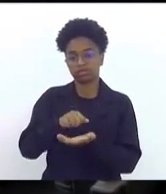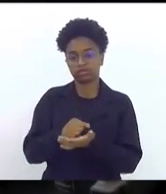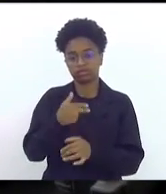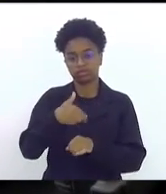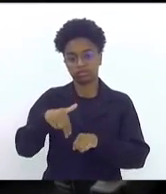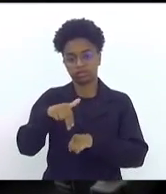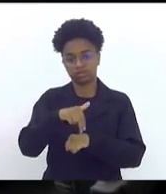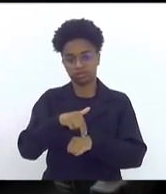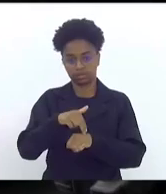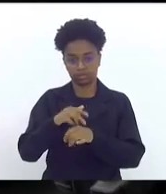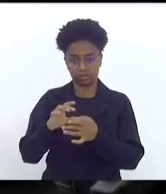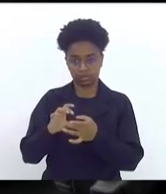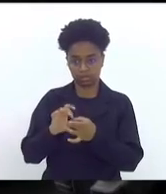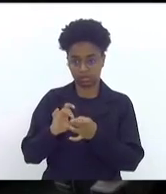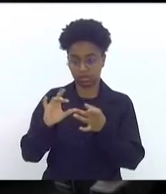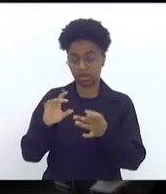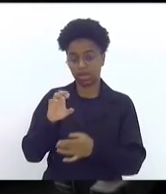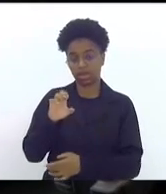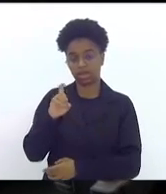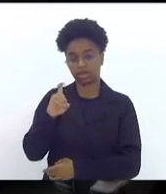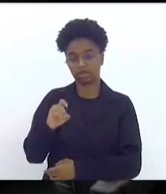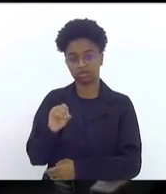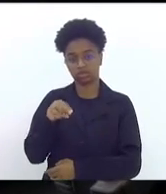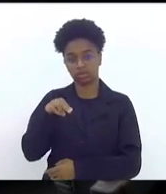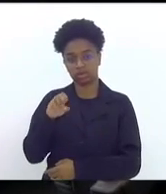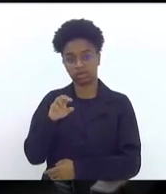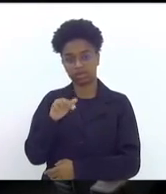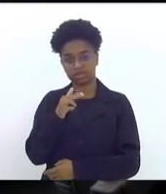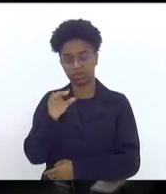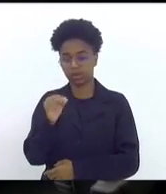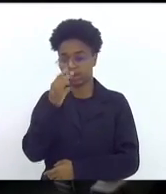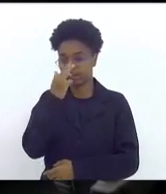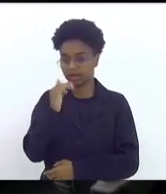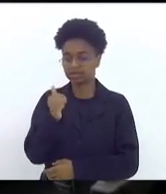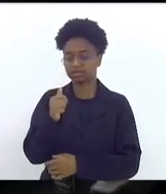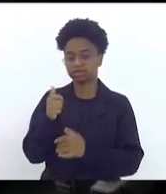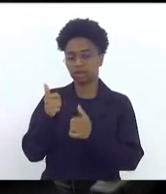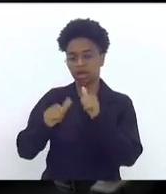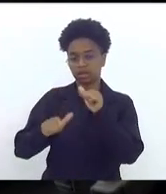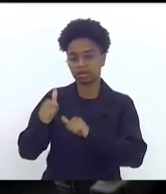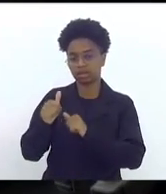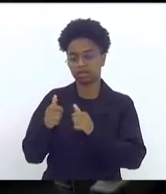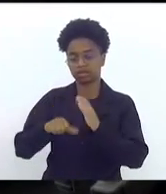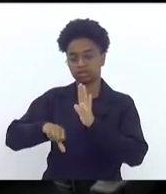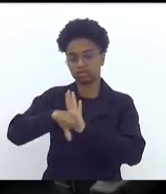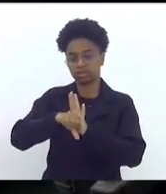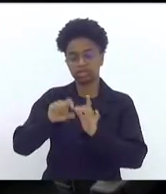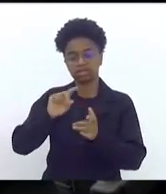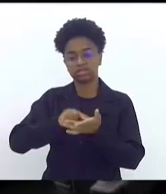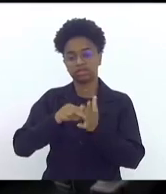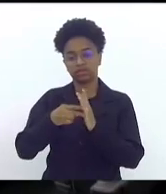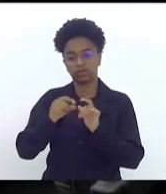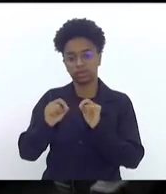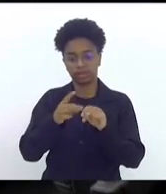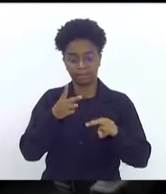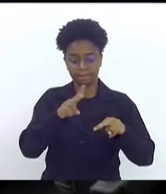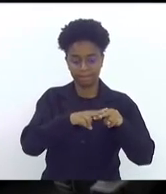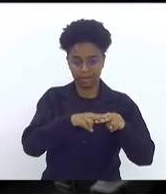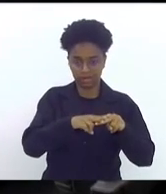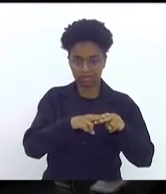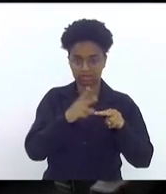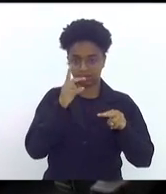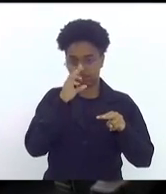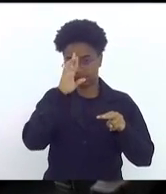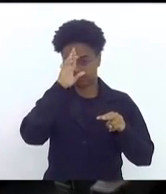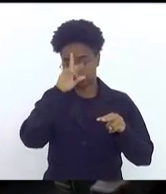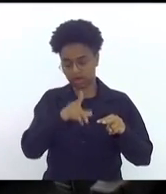nos Estados Unidos? Exoneração é considerado algo parecido como uma revisão criminal. Então, são os casos em que você reverte uma prisão injusta, normalmente lá